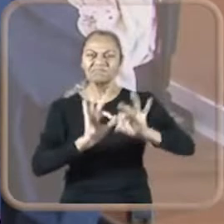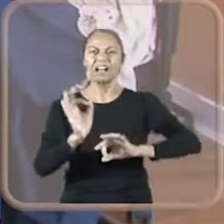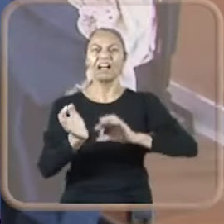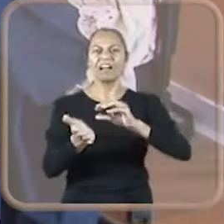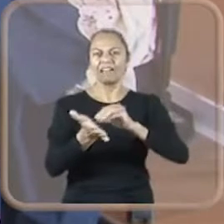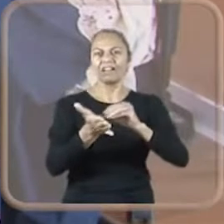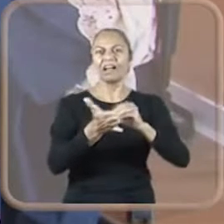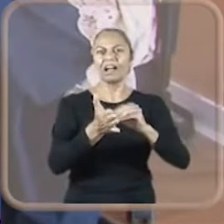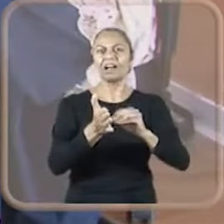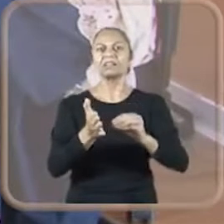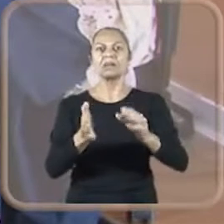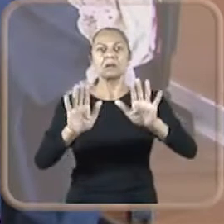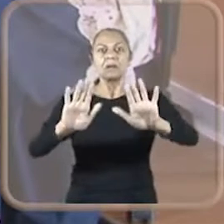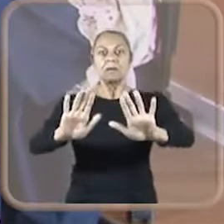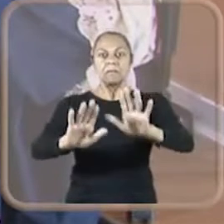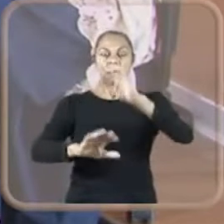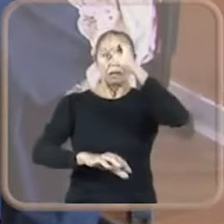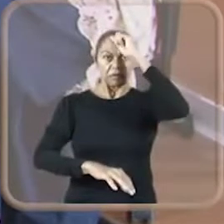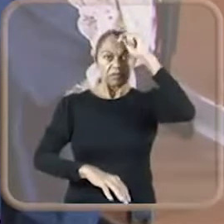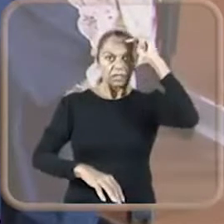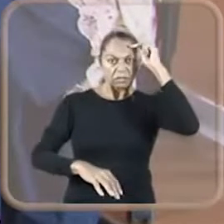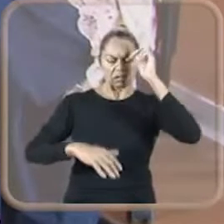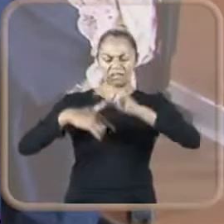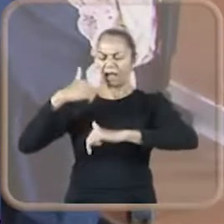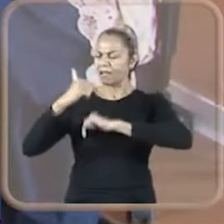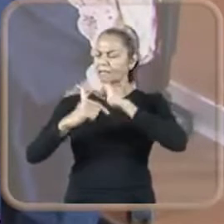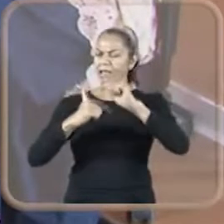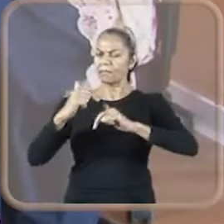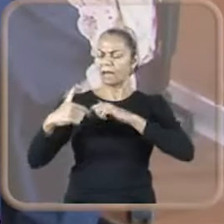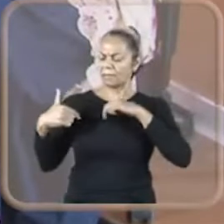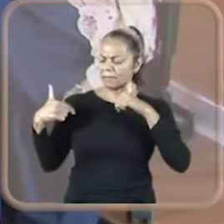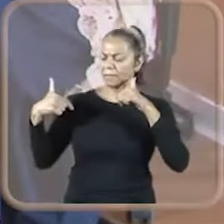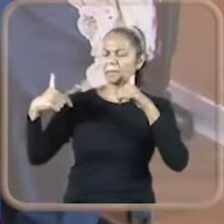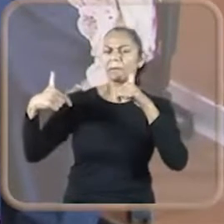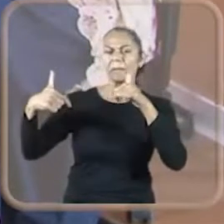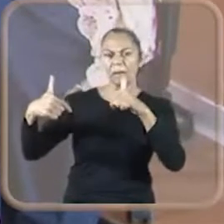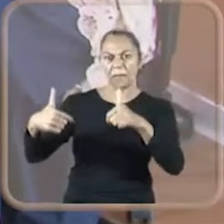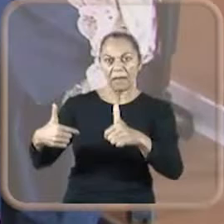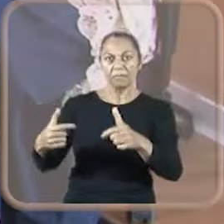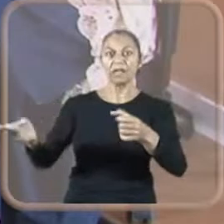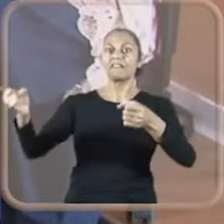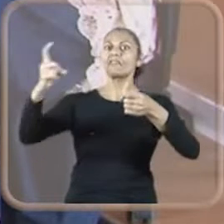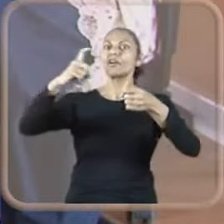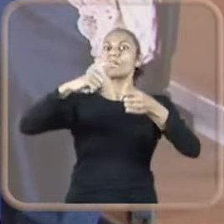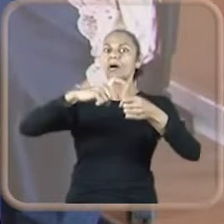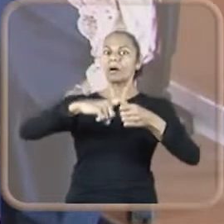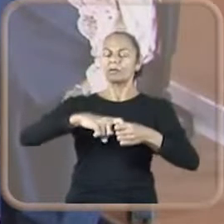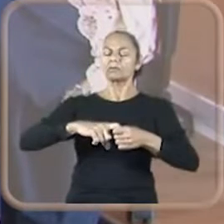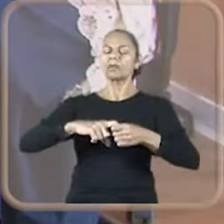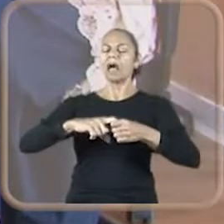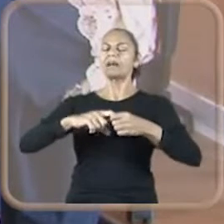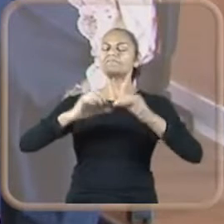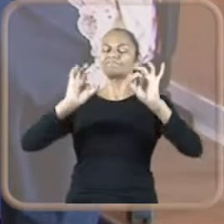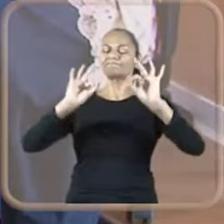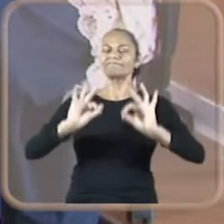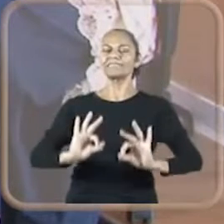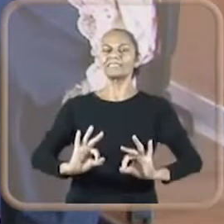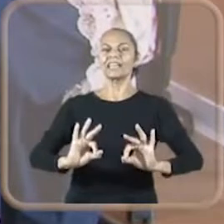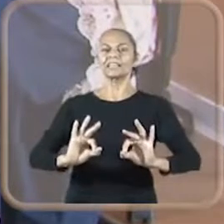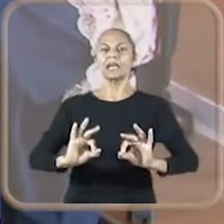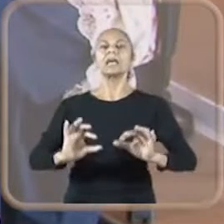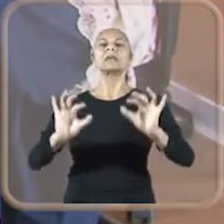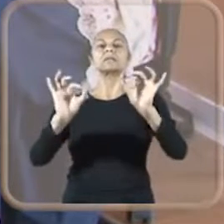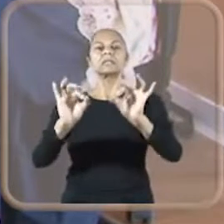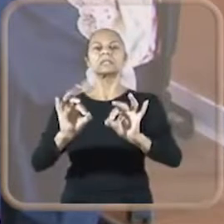adequada, né? Mas a prefeitura tem trabalhado muito para devolver e resgatar essa dignidade às pessoas, mas eu tenho certeza que